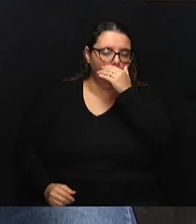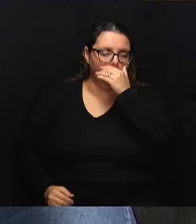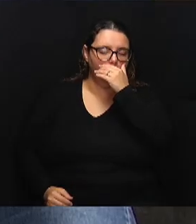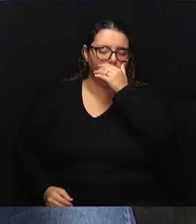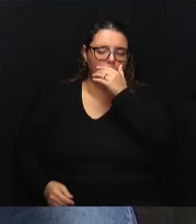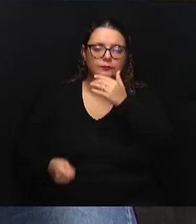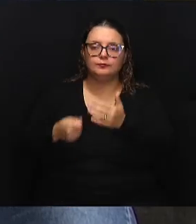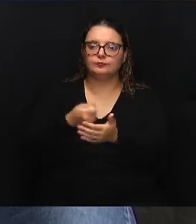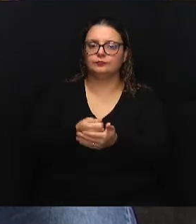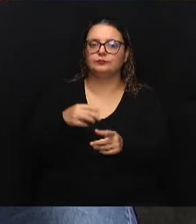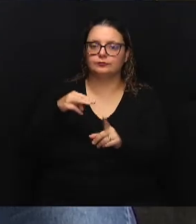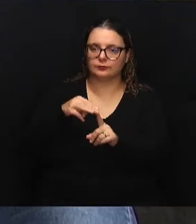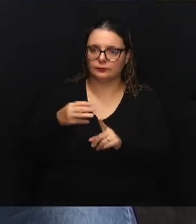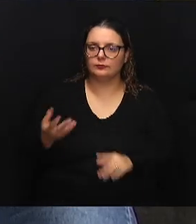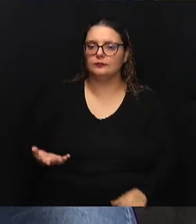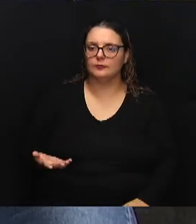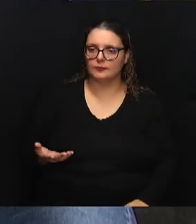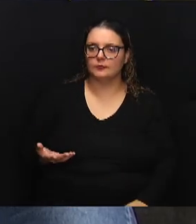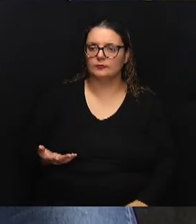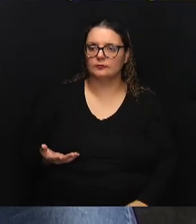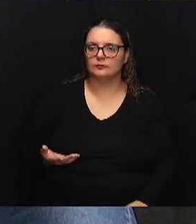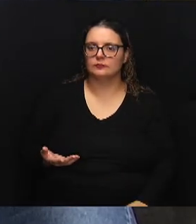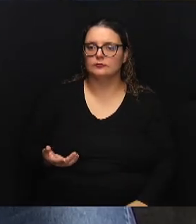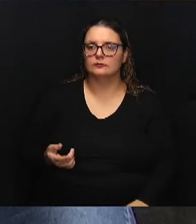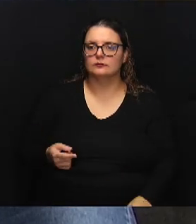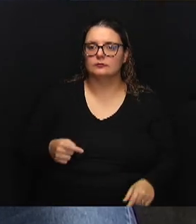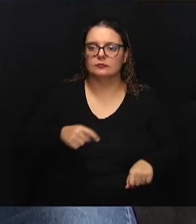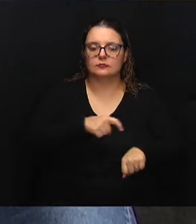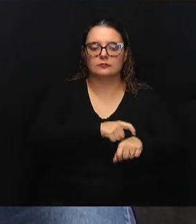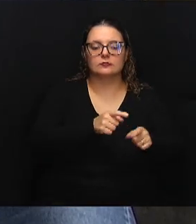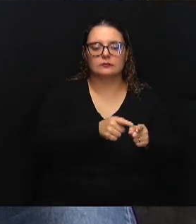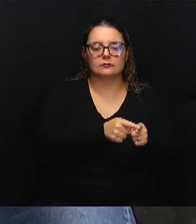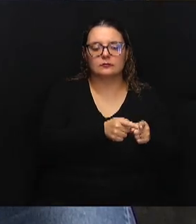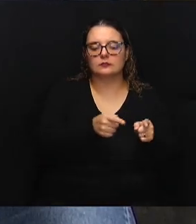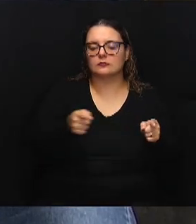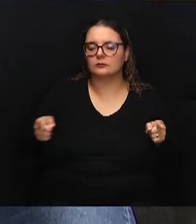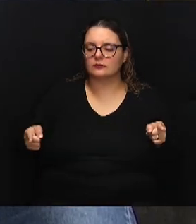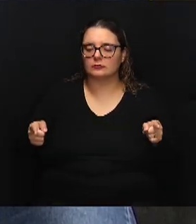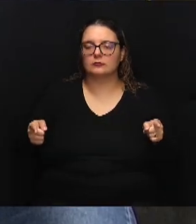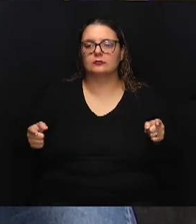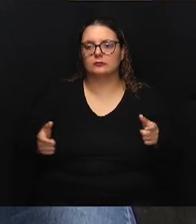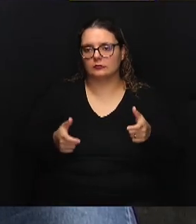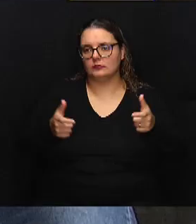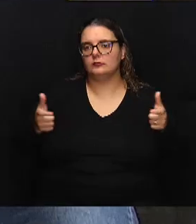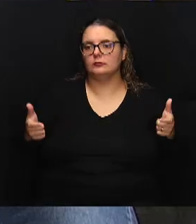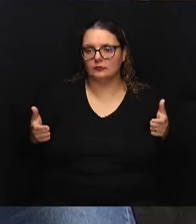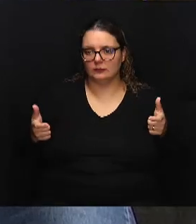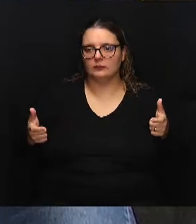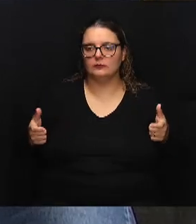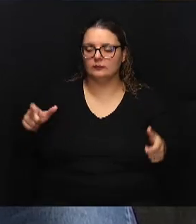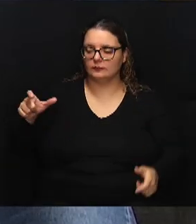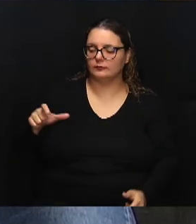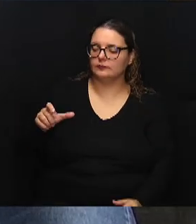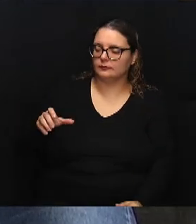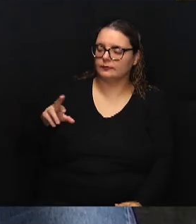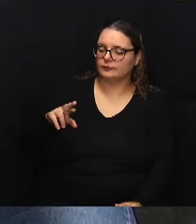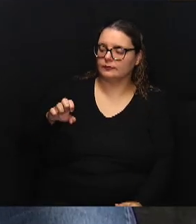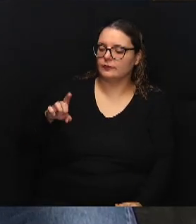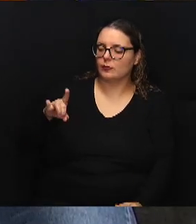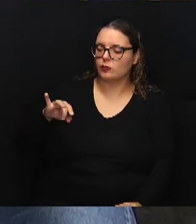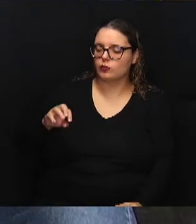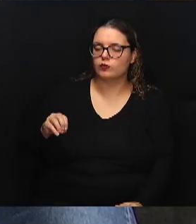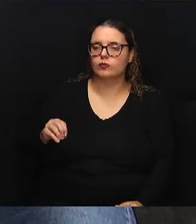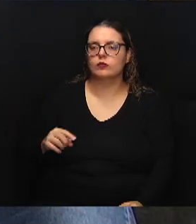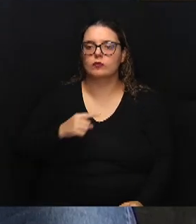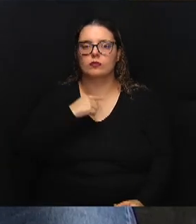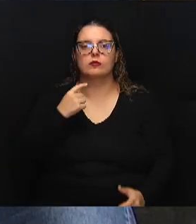metas, as metas mais de longo prazo. Com o cartão de crédito também se dá a opção de um